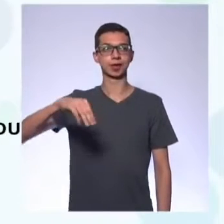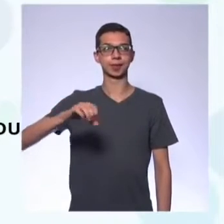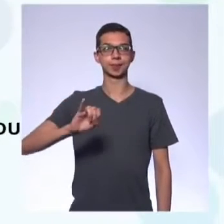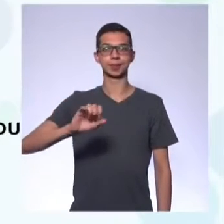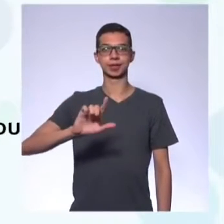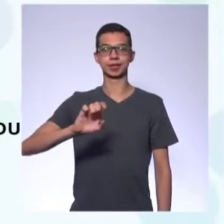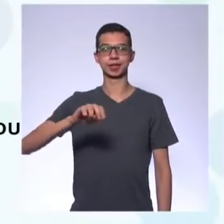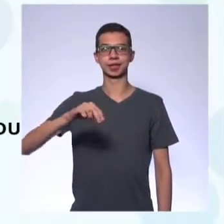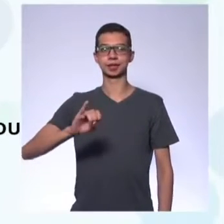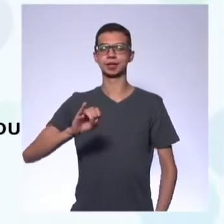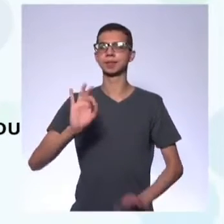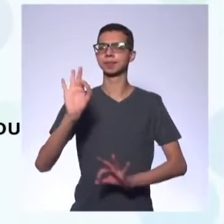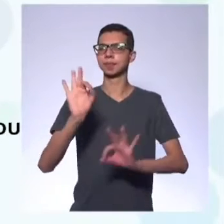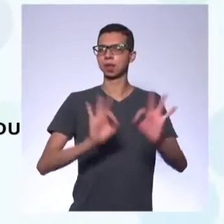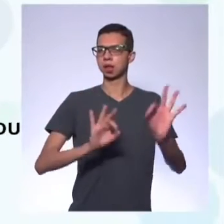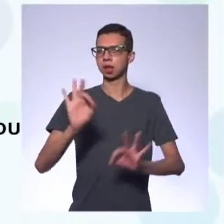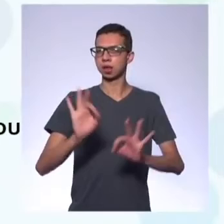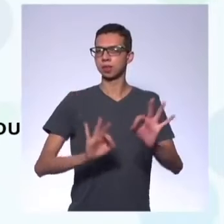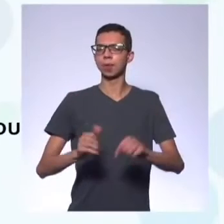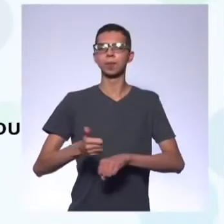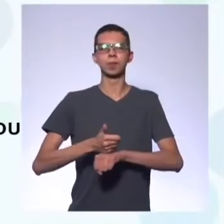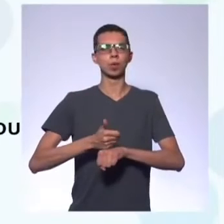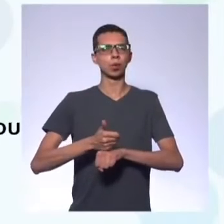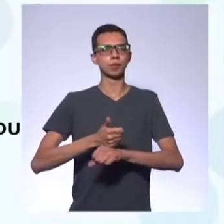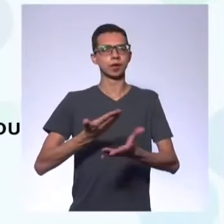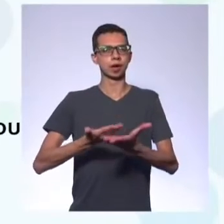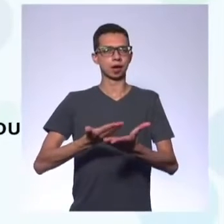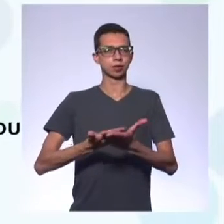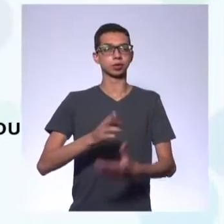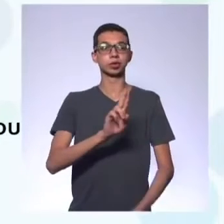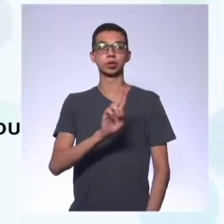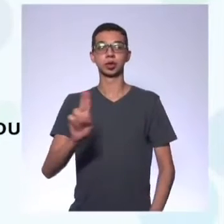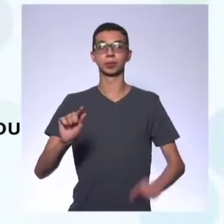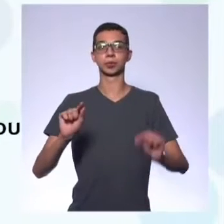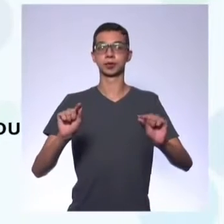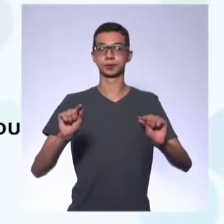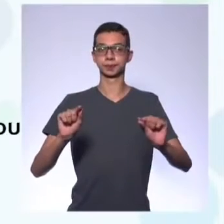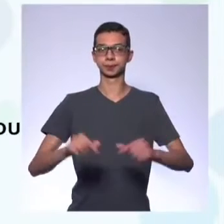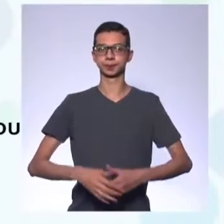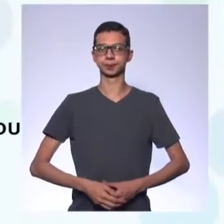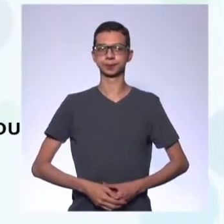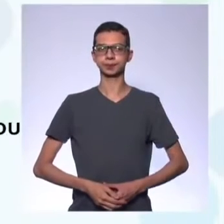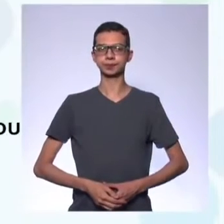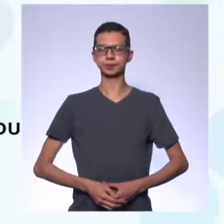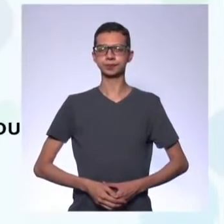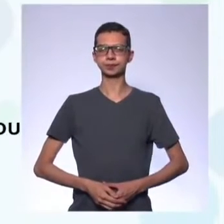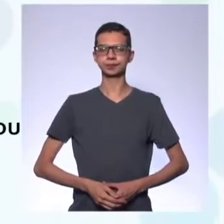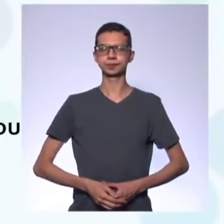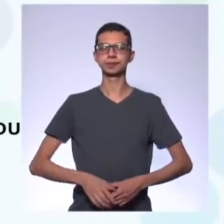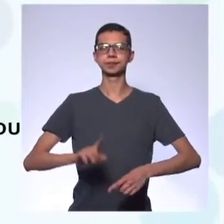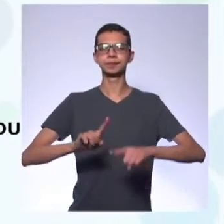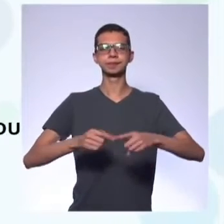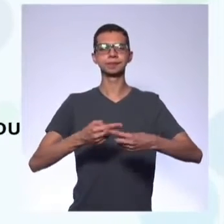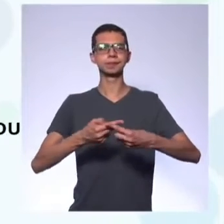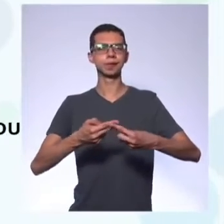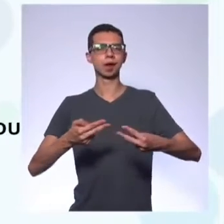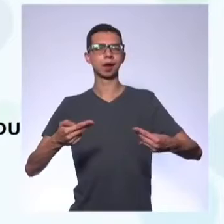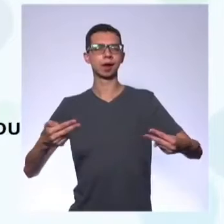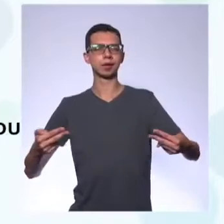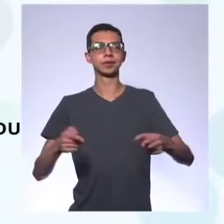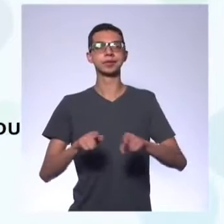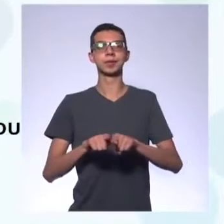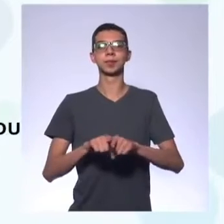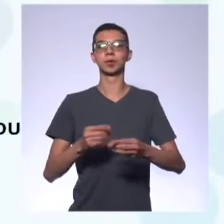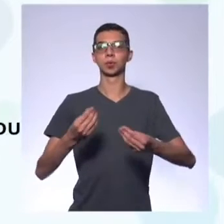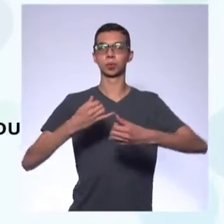bastante profissionalismo, carinho aí a aula que se chama Recursos Naturais e Fontes de Energia. Então, a professora